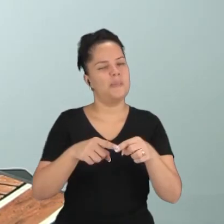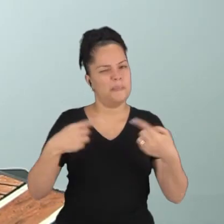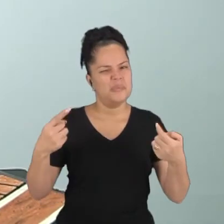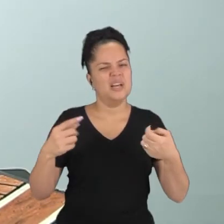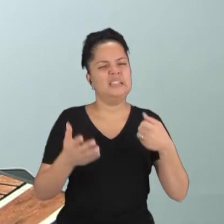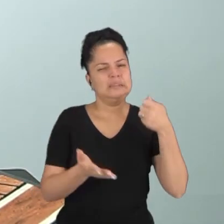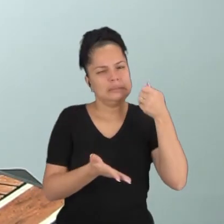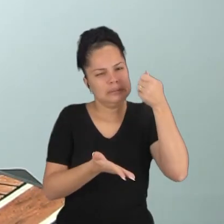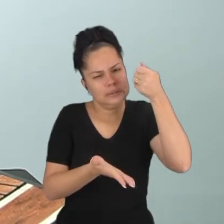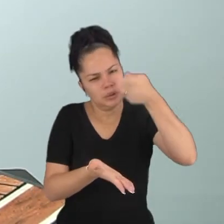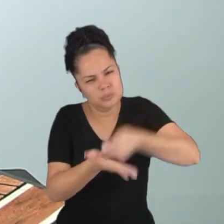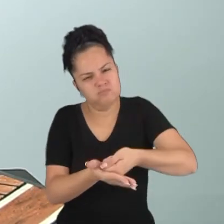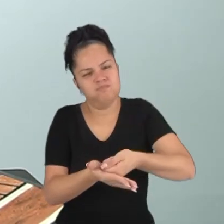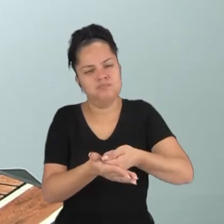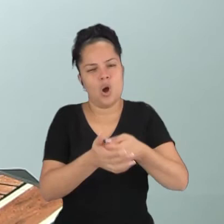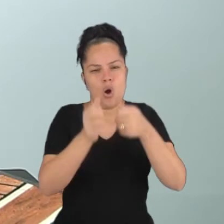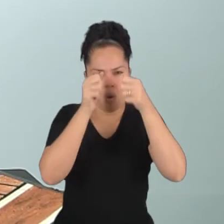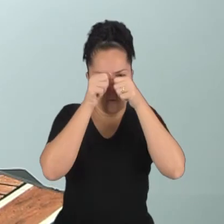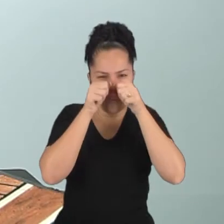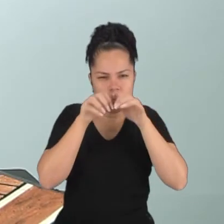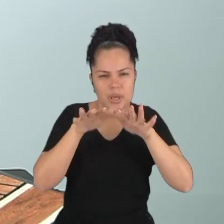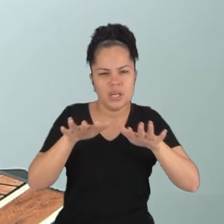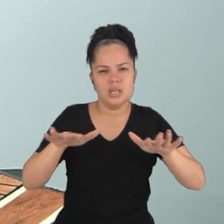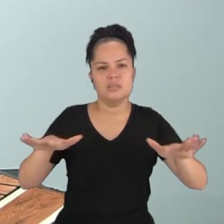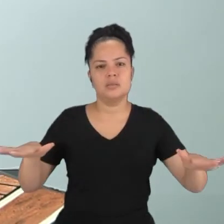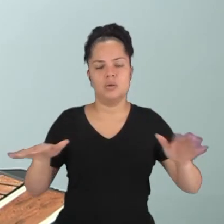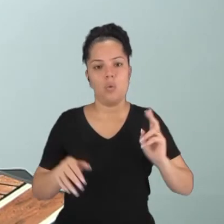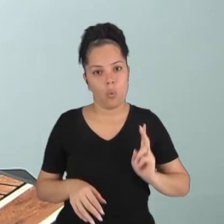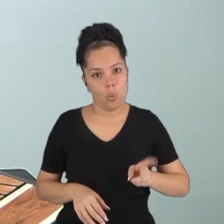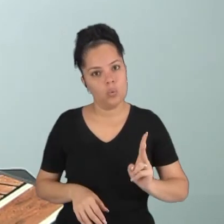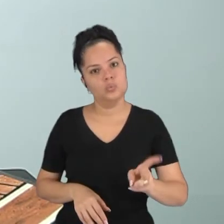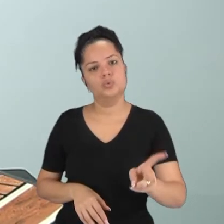pressão, a humilhação, que são o quê?